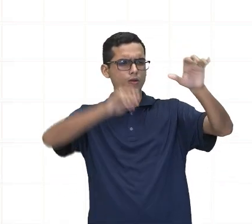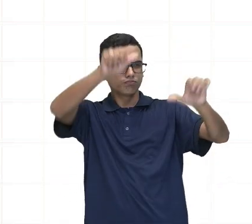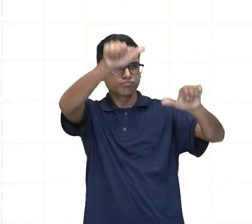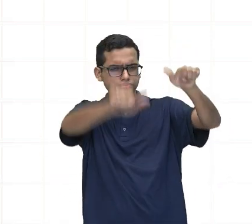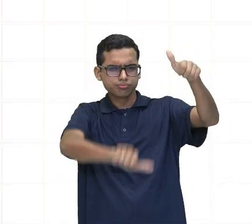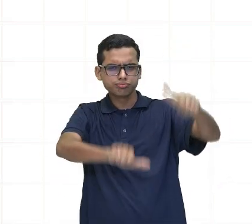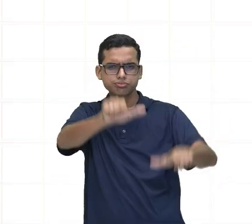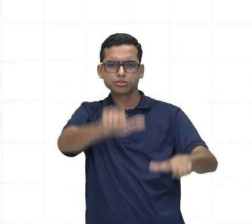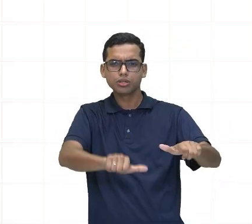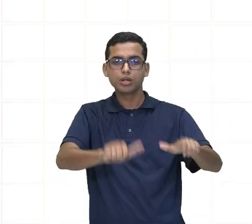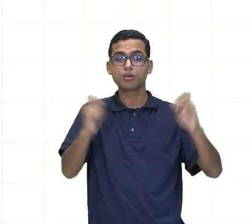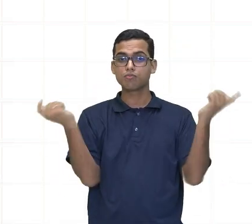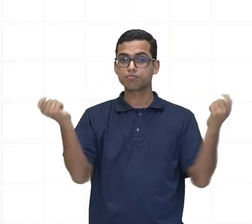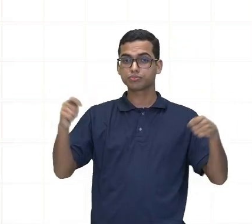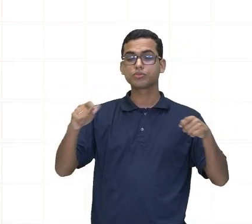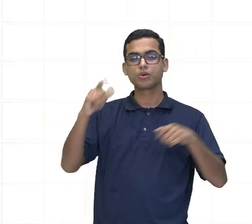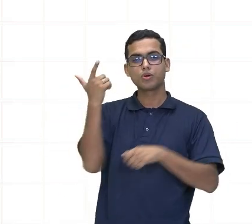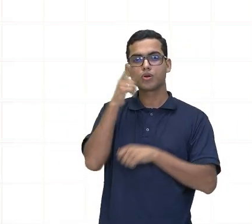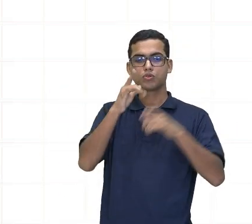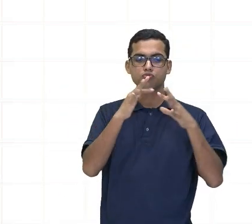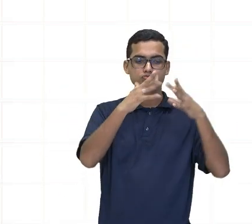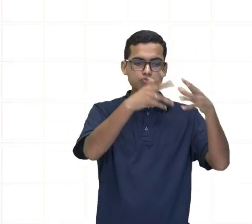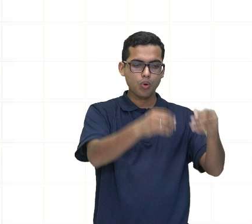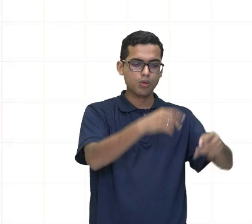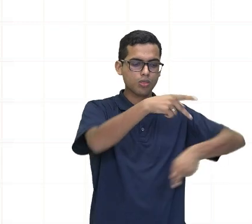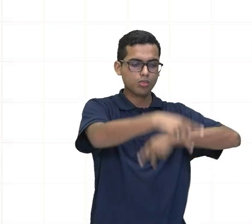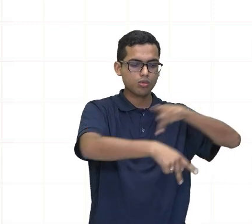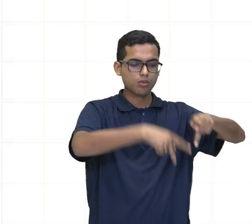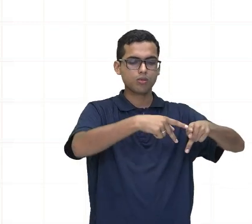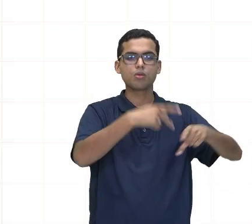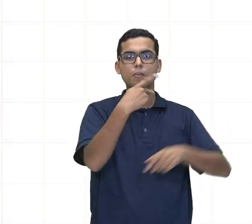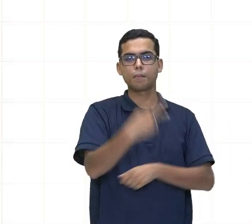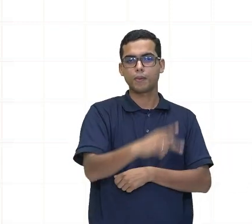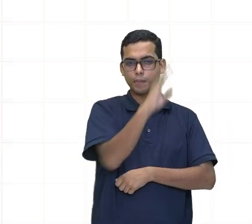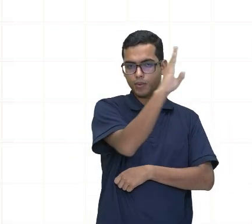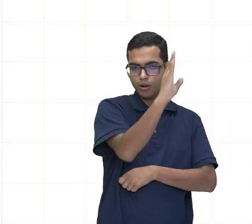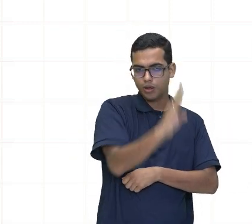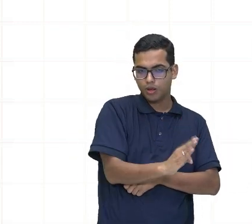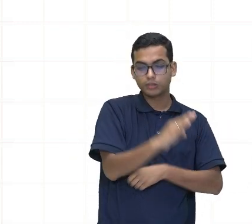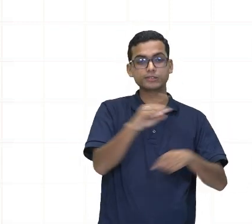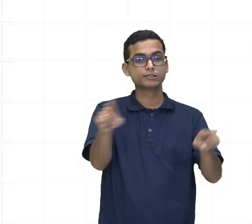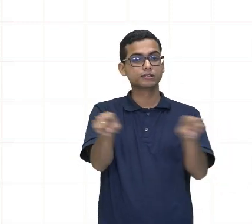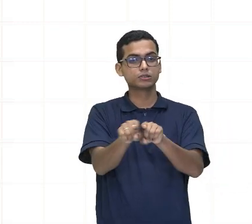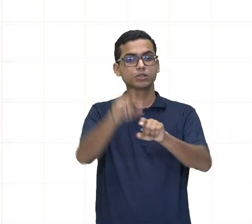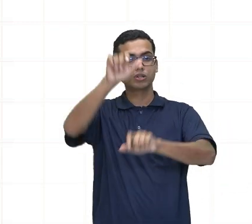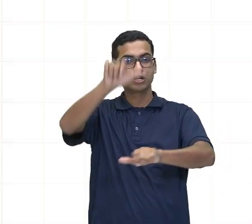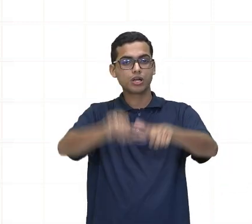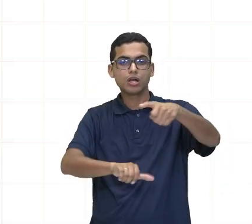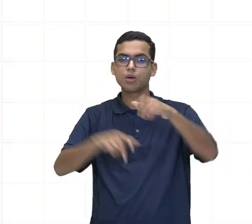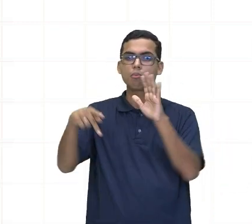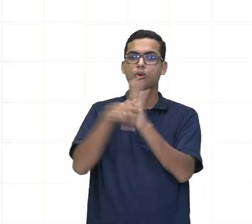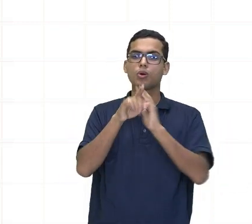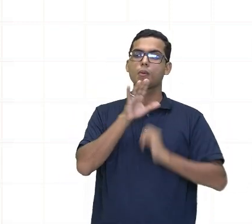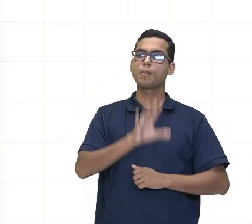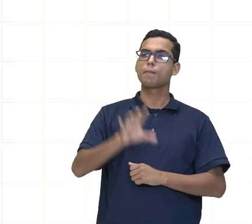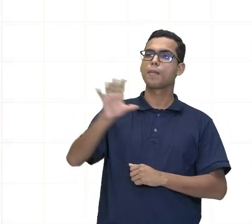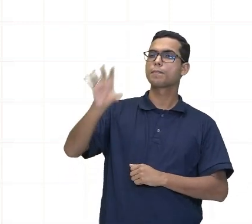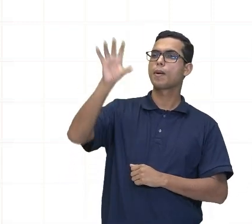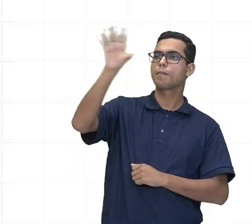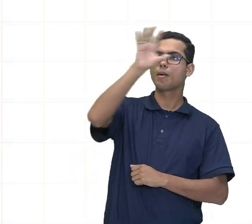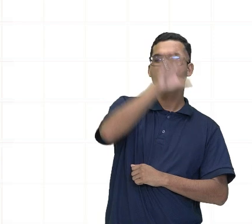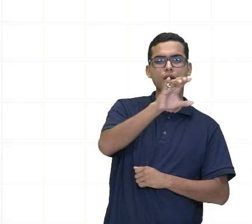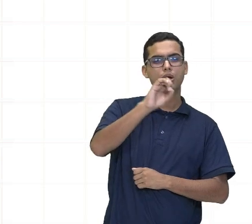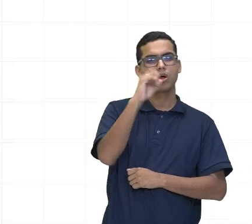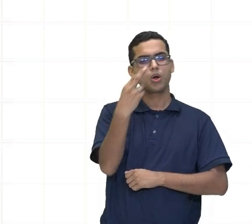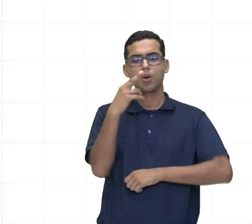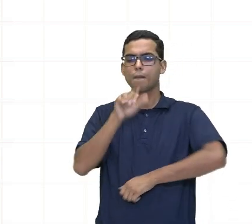analisar toda a população do Brasil, eu posso fazer uma análise por regiões, posso fazer uma análise por estados,